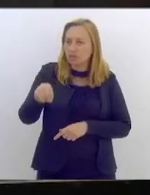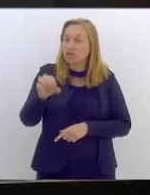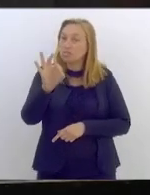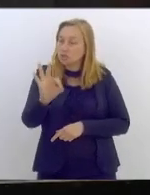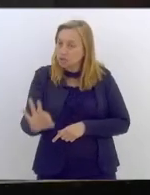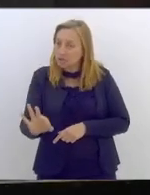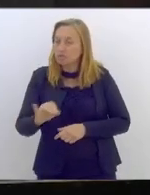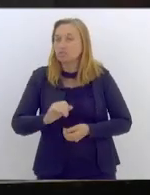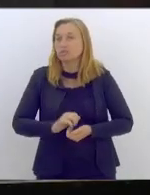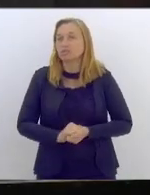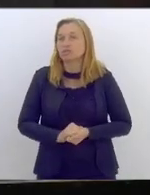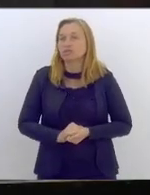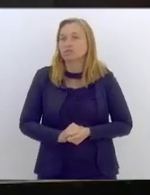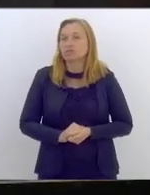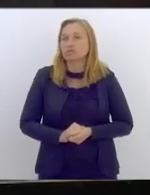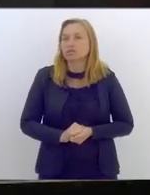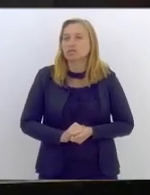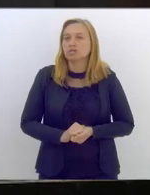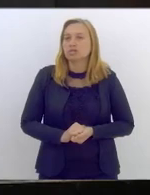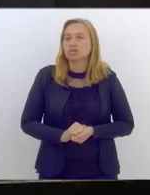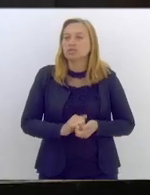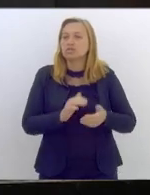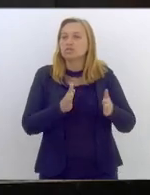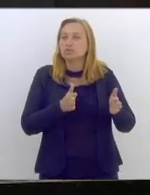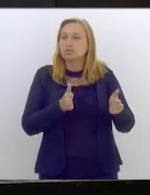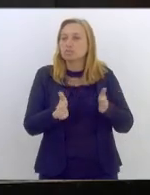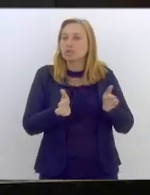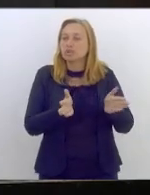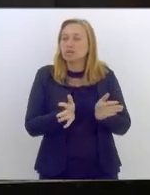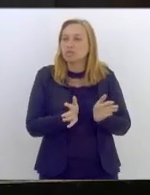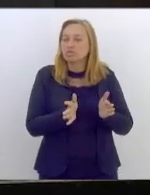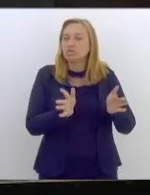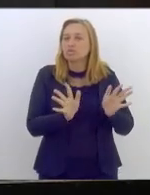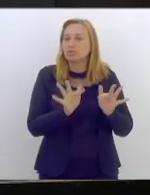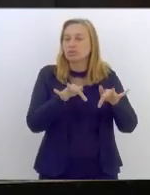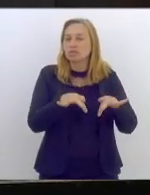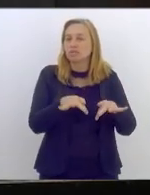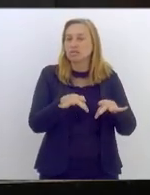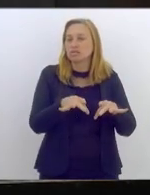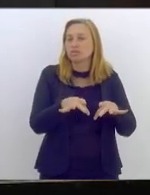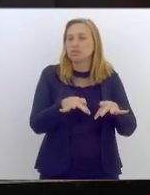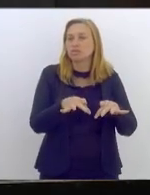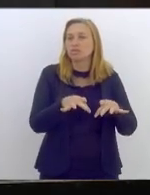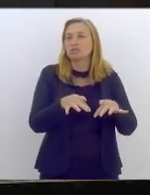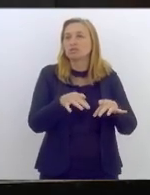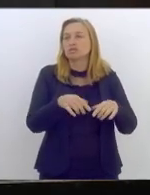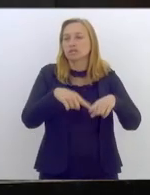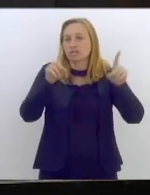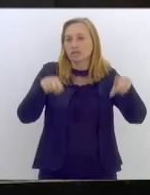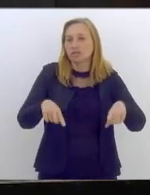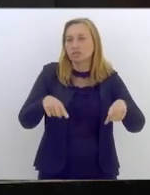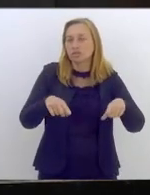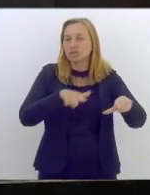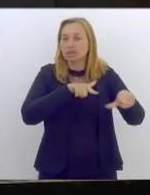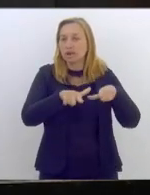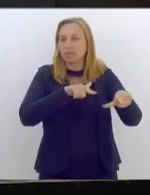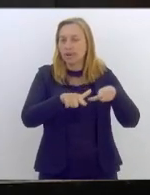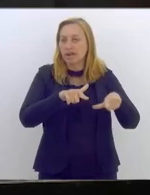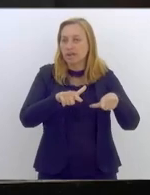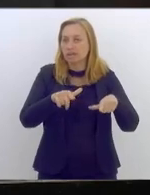5,90%, aos vencimentos básicos dos servidores ativos, inativos